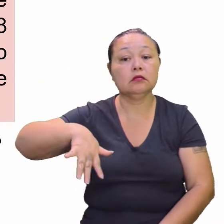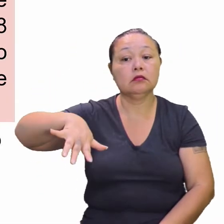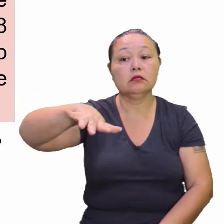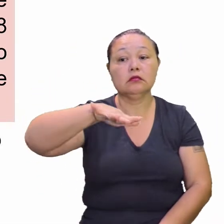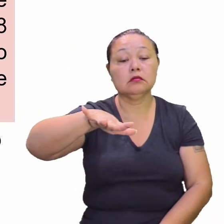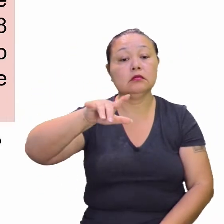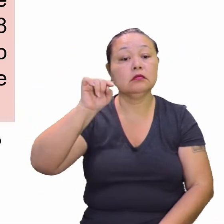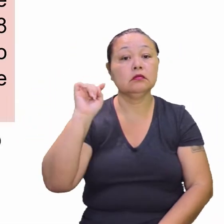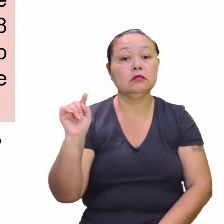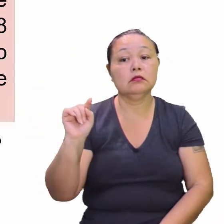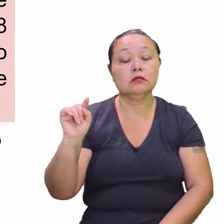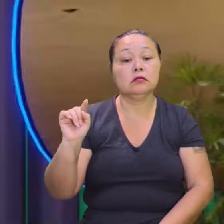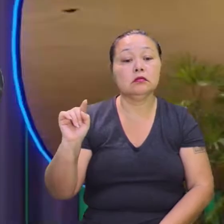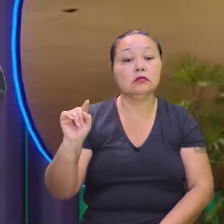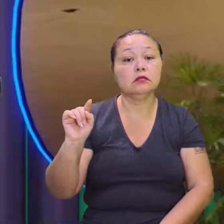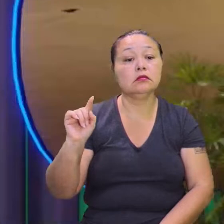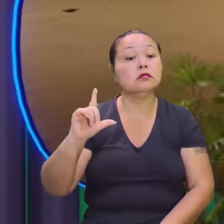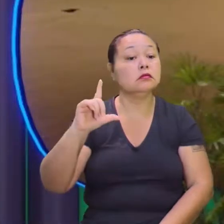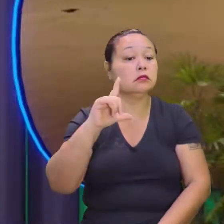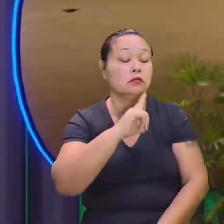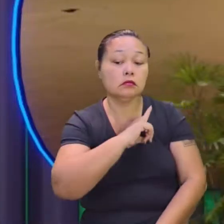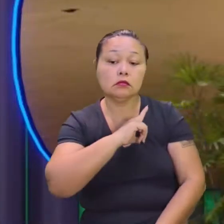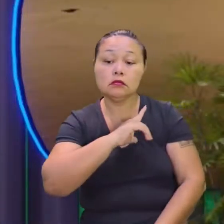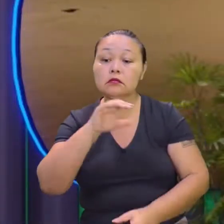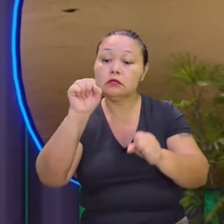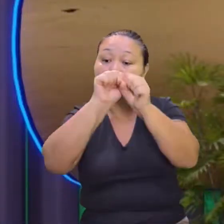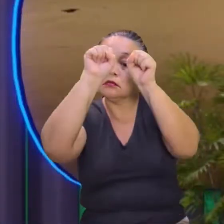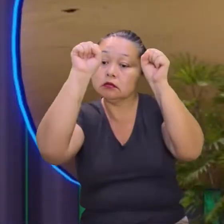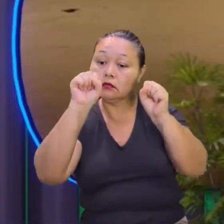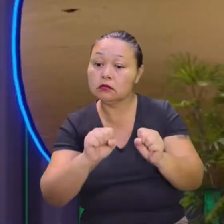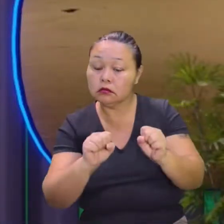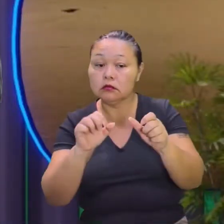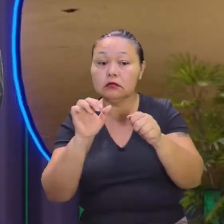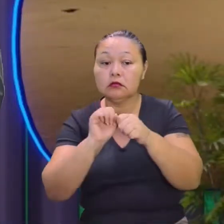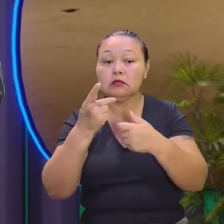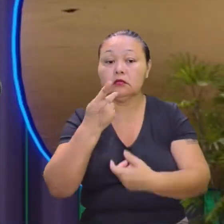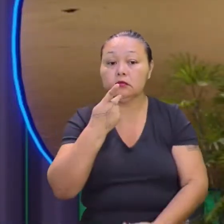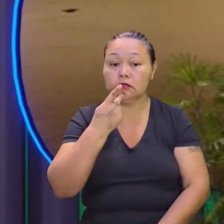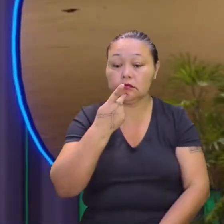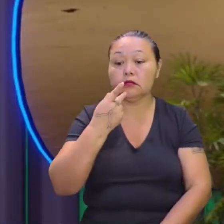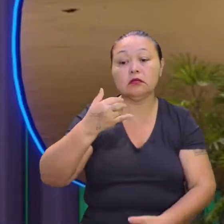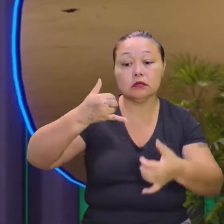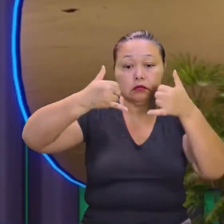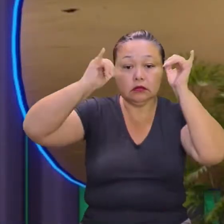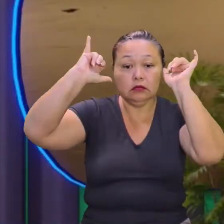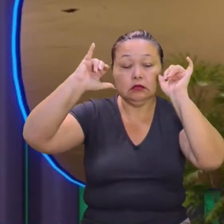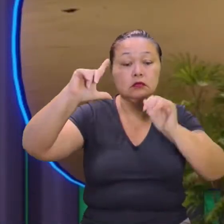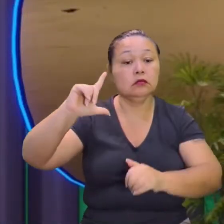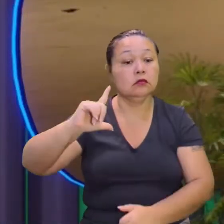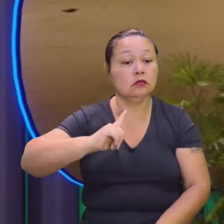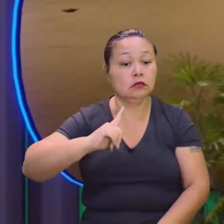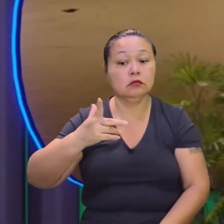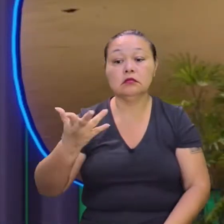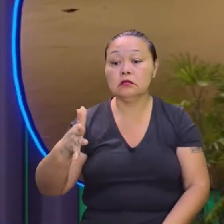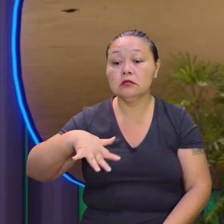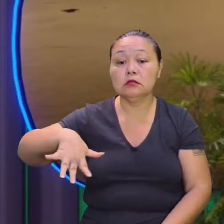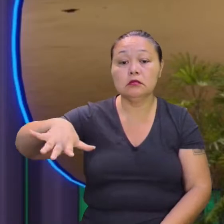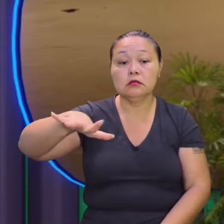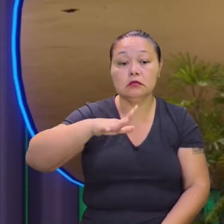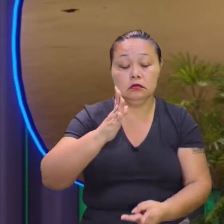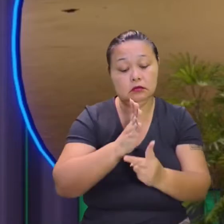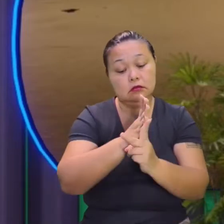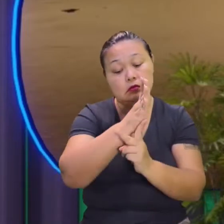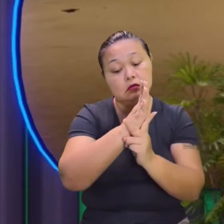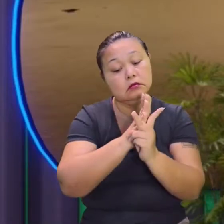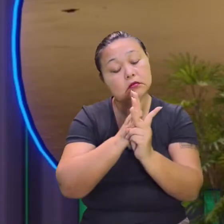galera aqui, professor Jorge. Existem sistemas de produção quando a gente fala sobre a pecuária. E a pecuária, ela tem